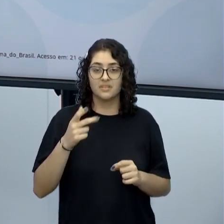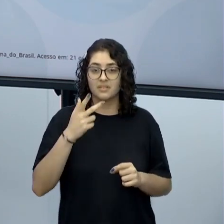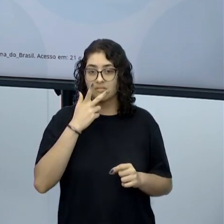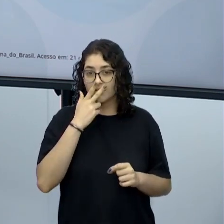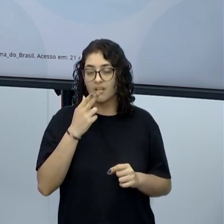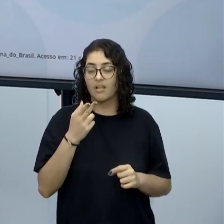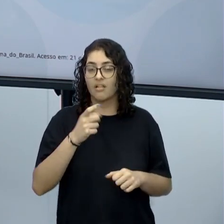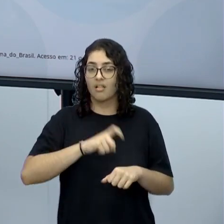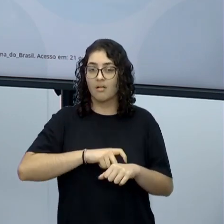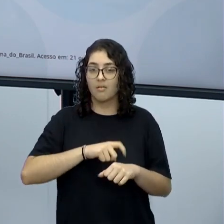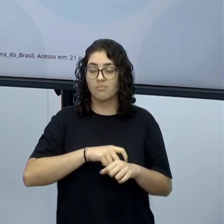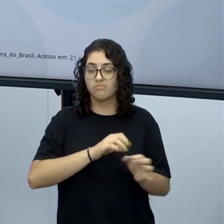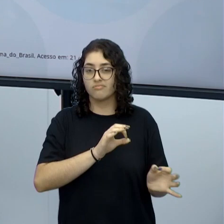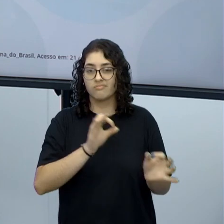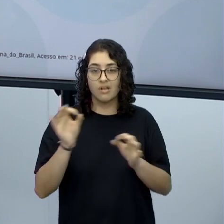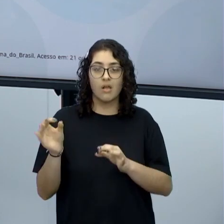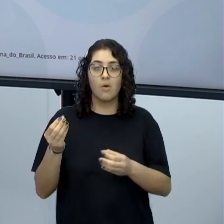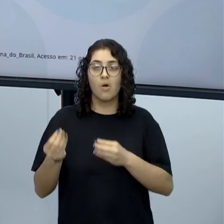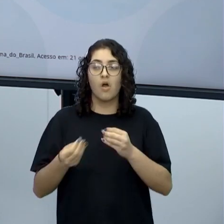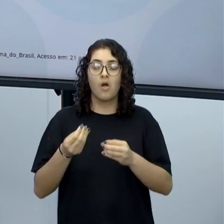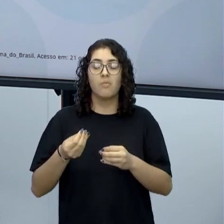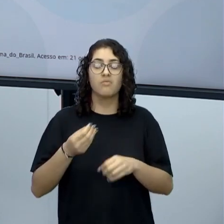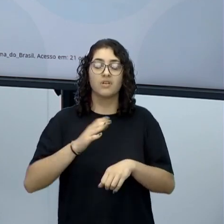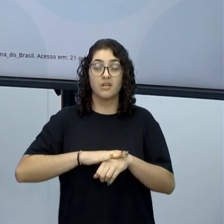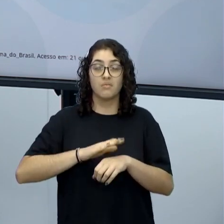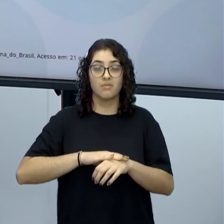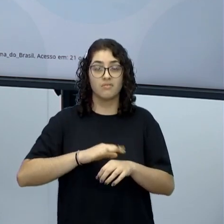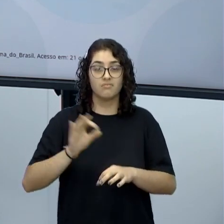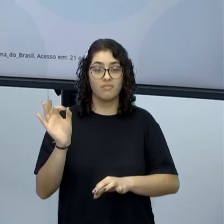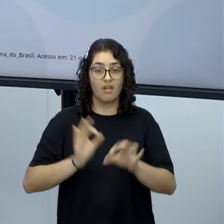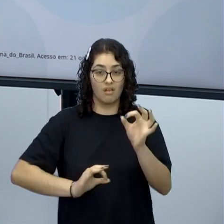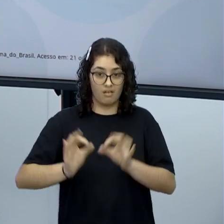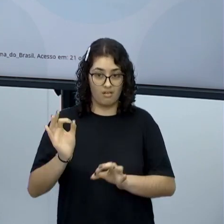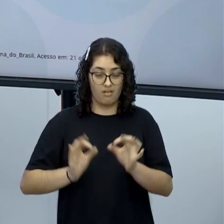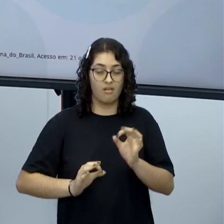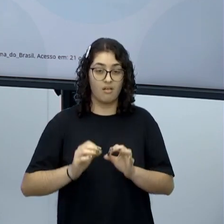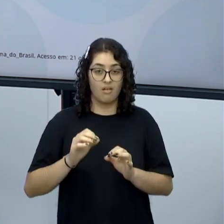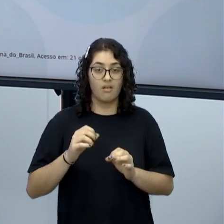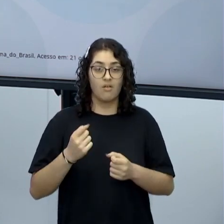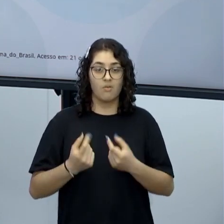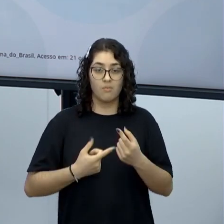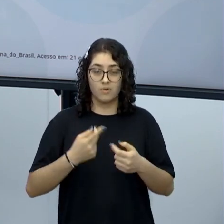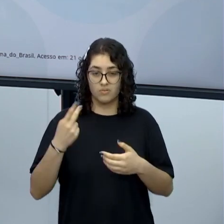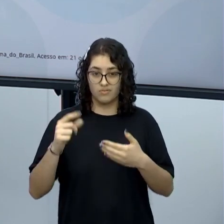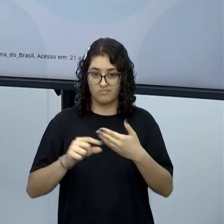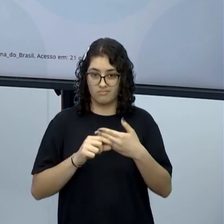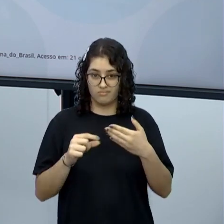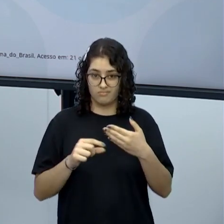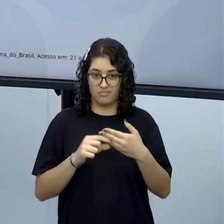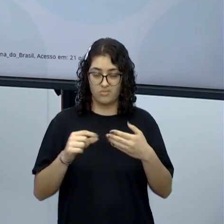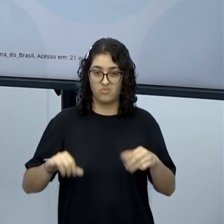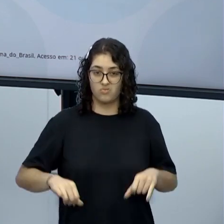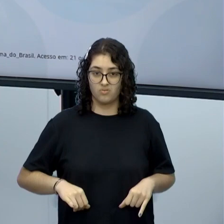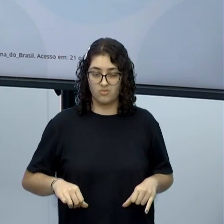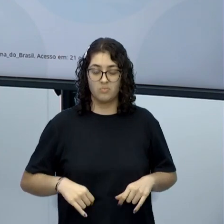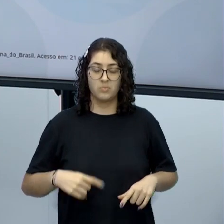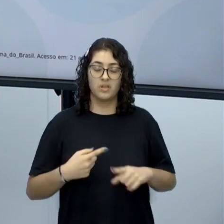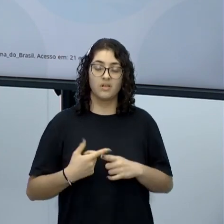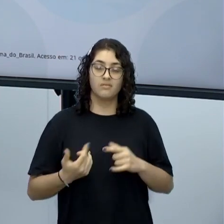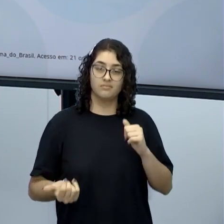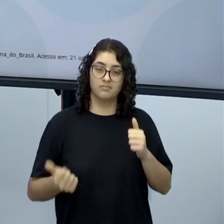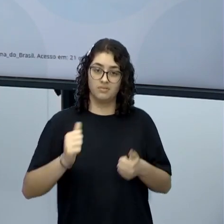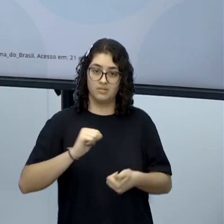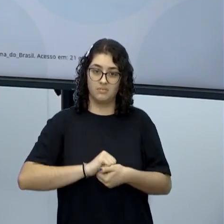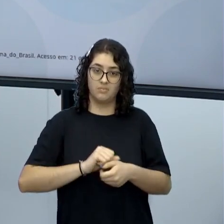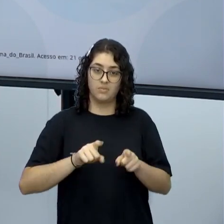muito tempo para o cinema se reinventar. Então alguns escritores sofreram com isso, porque como foram adaptados da